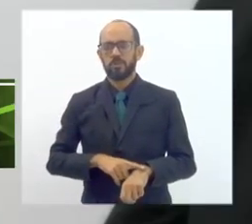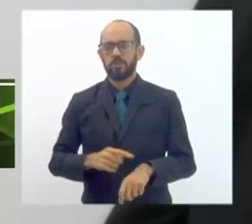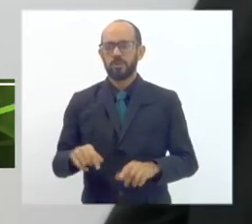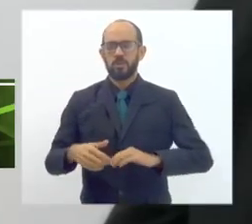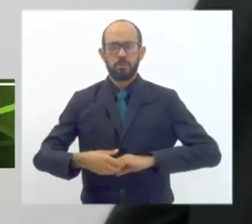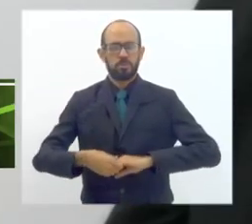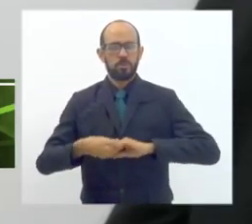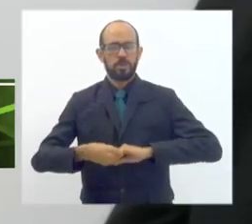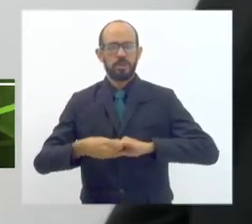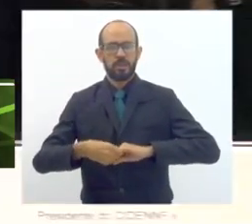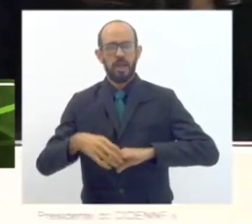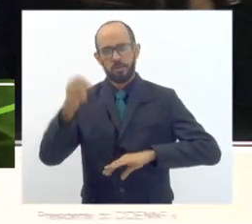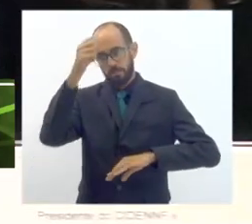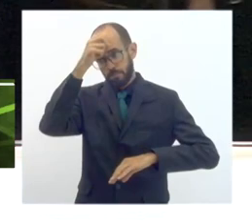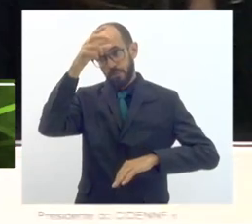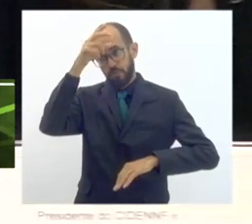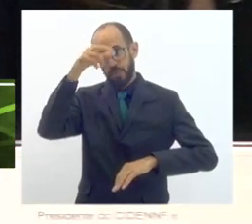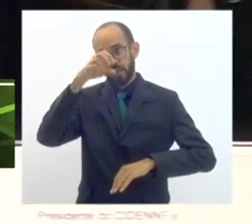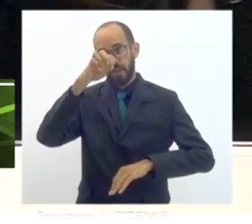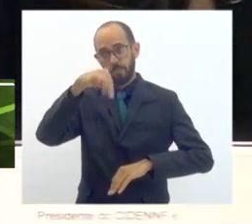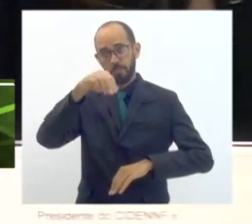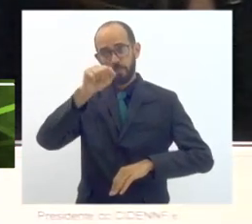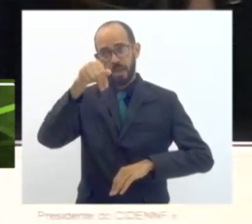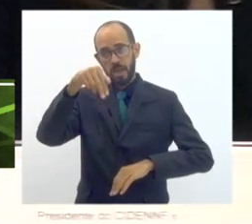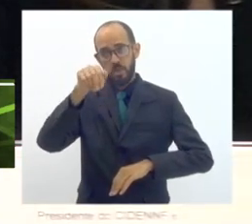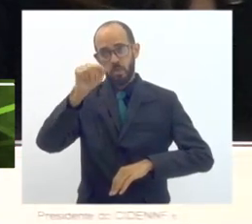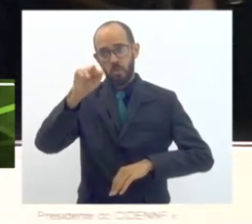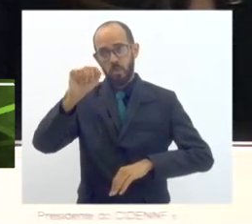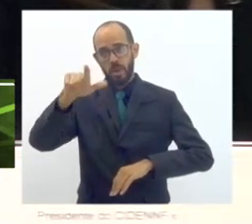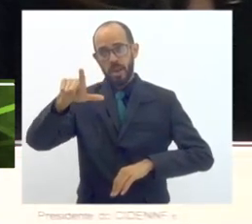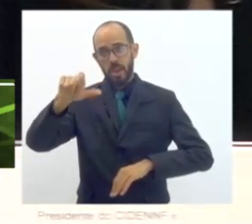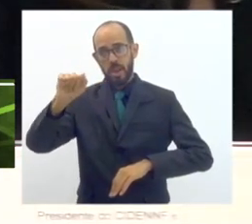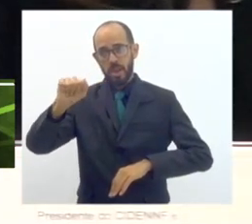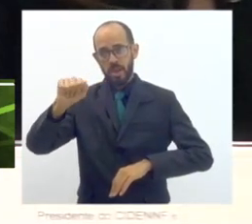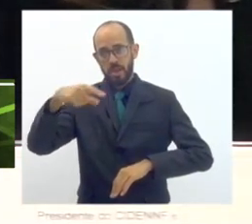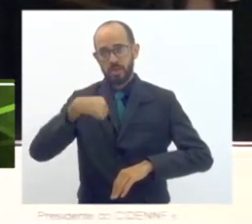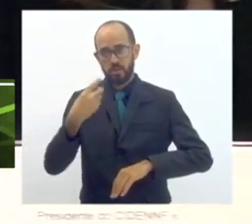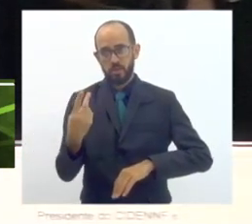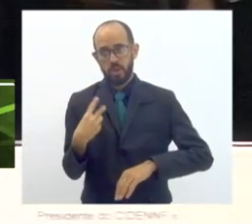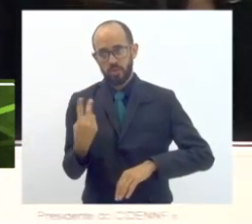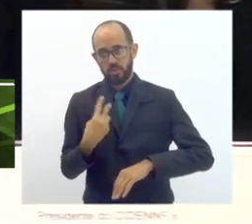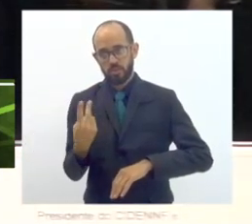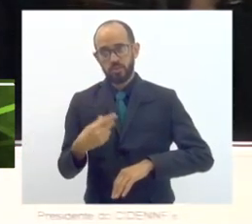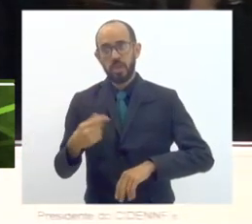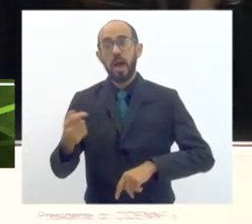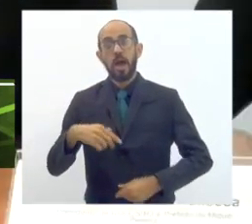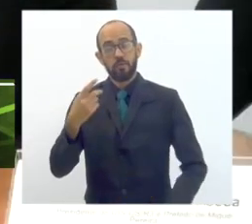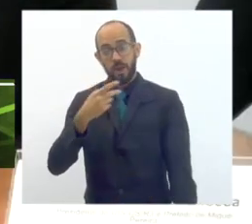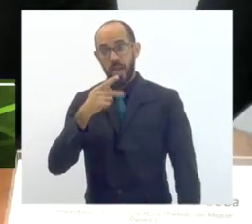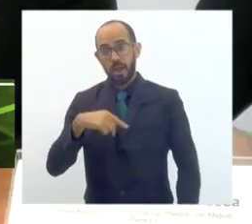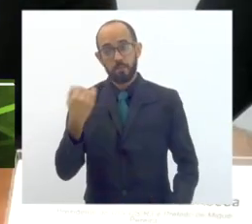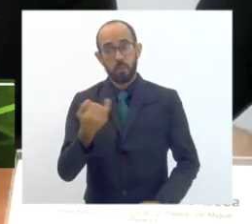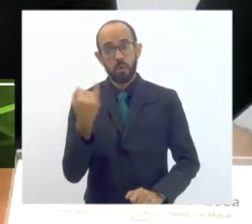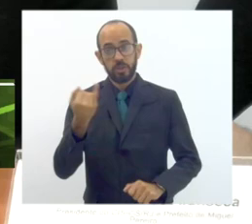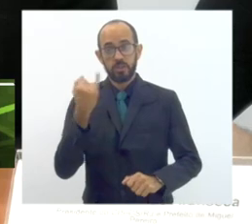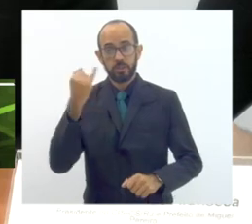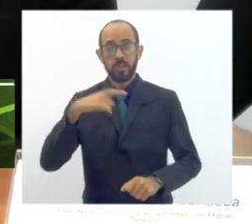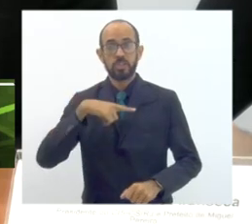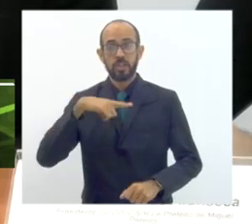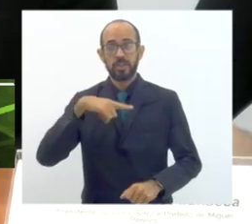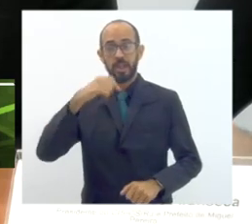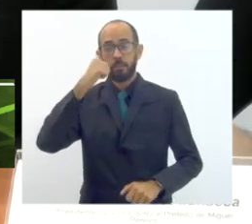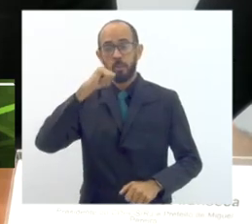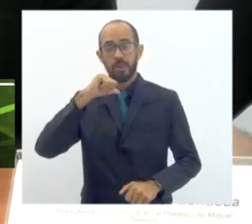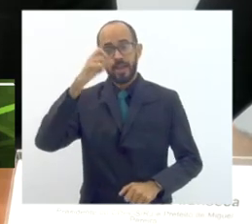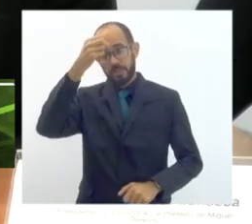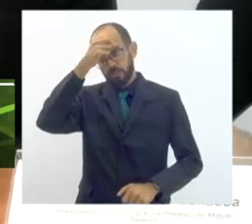minha querida prefeita Manuela. Bom destacar que nós temos várias prefeitas ocupando espaço em